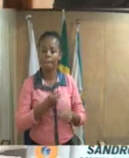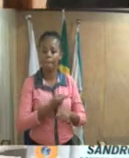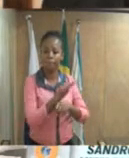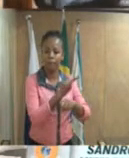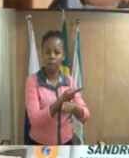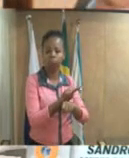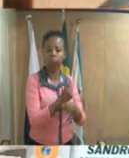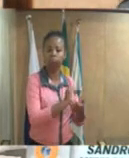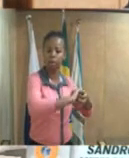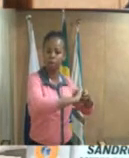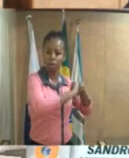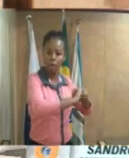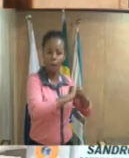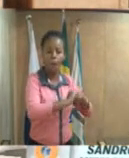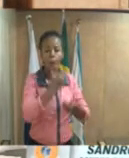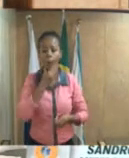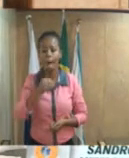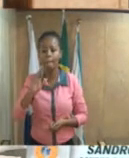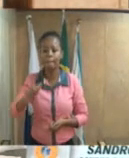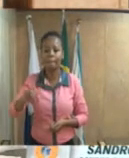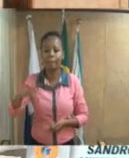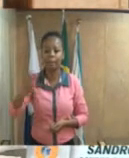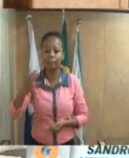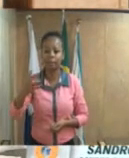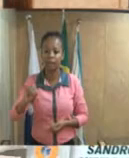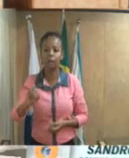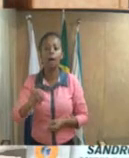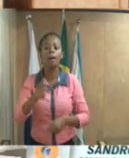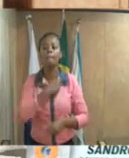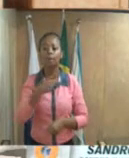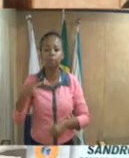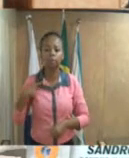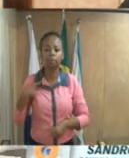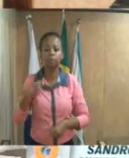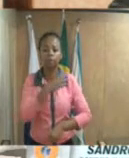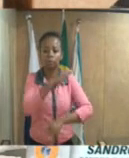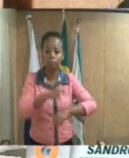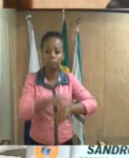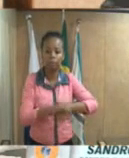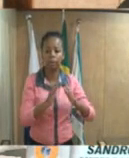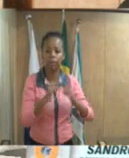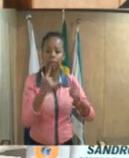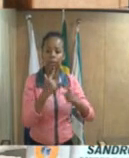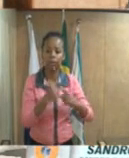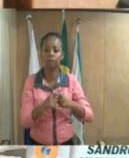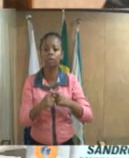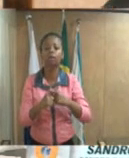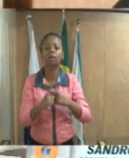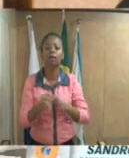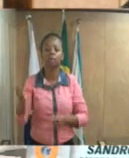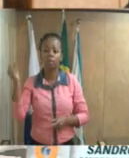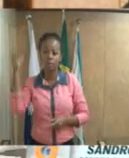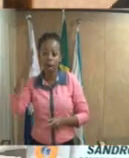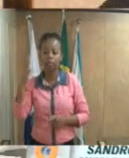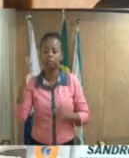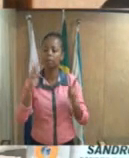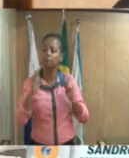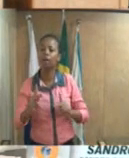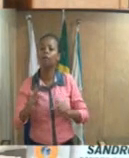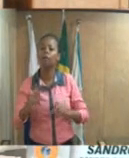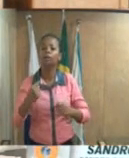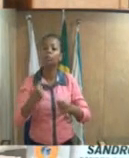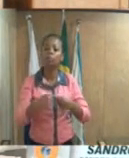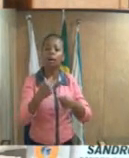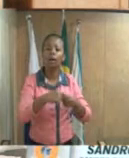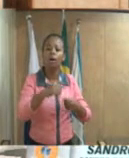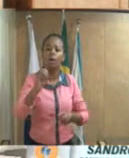senhor Marcelo Melo, pastor da Igreja Assembleia de Deus Mistério, Fogo e Graça, Jardim Olavo Bilac, pela